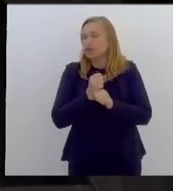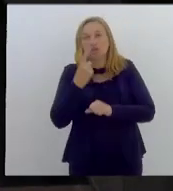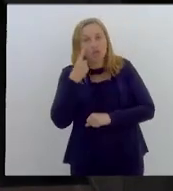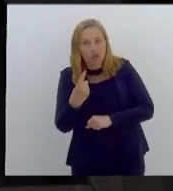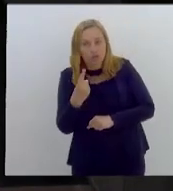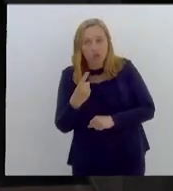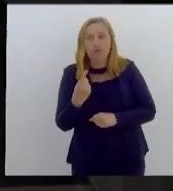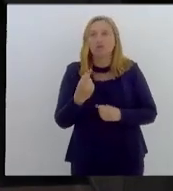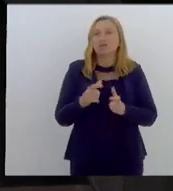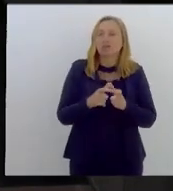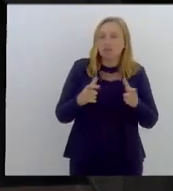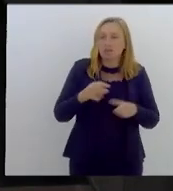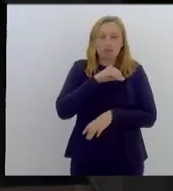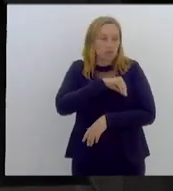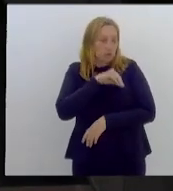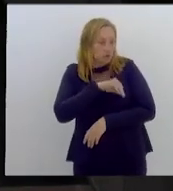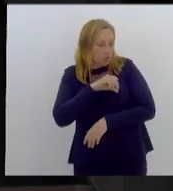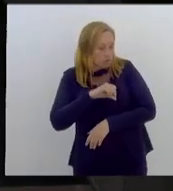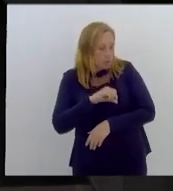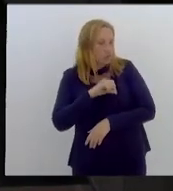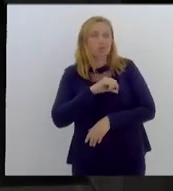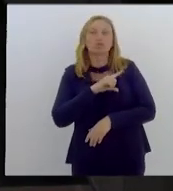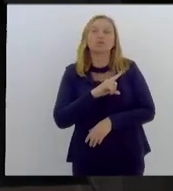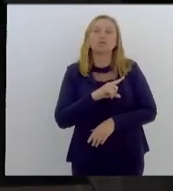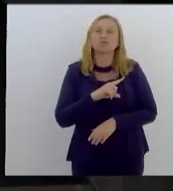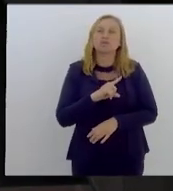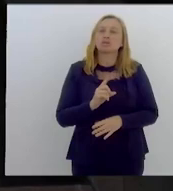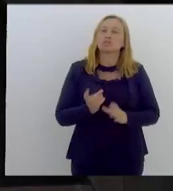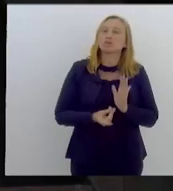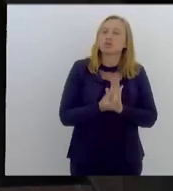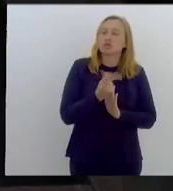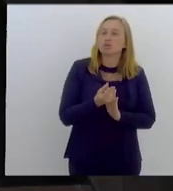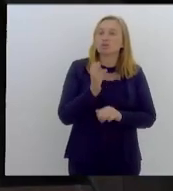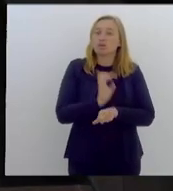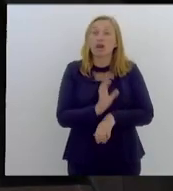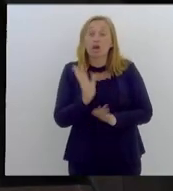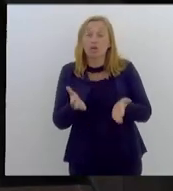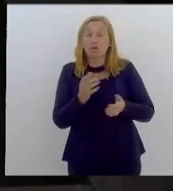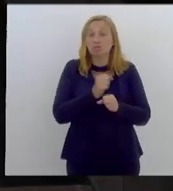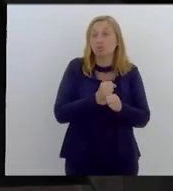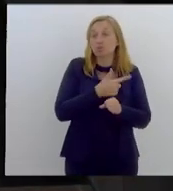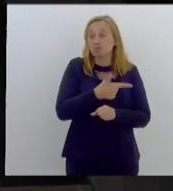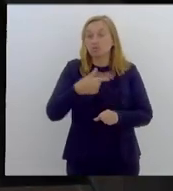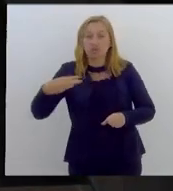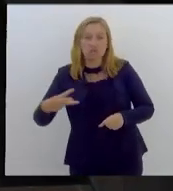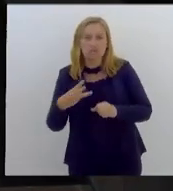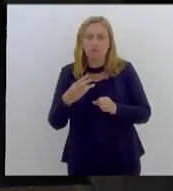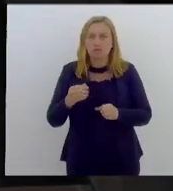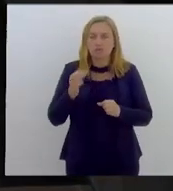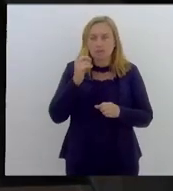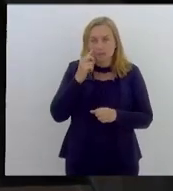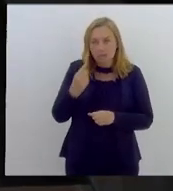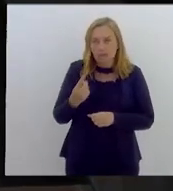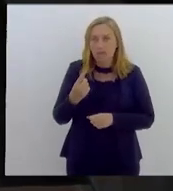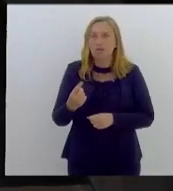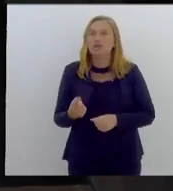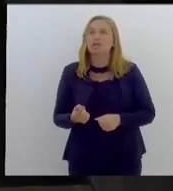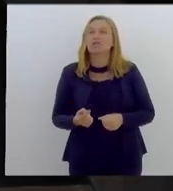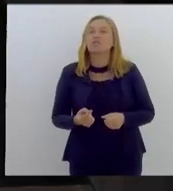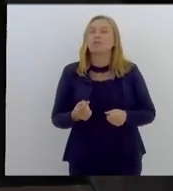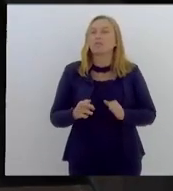esse acréscimo no orçamento do estado, mas agora, em 2023, fica muito mais evidente. Isso representa